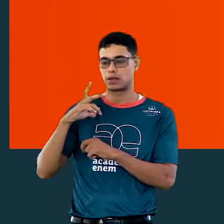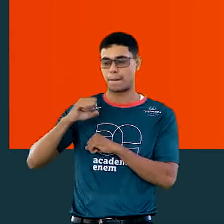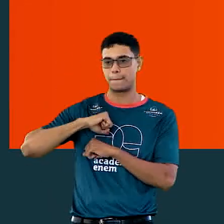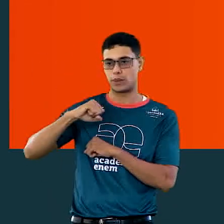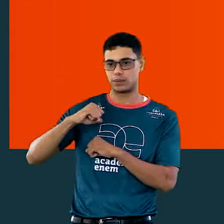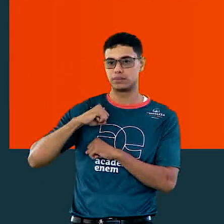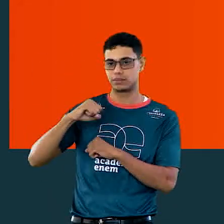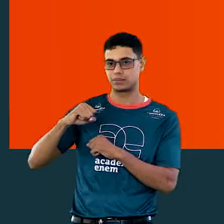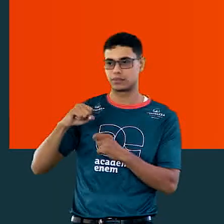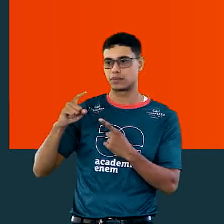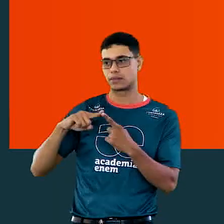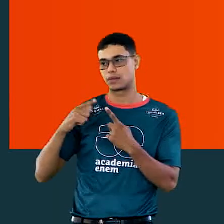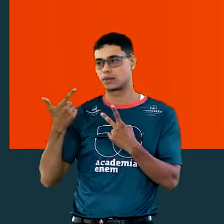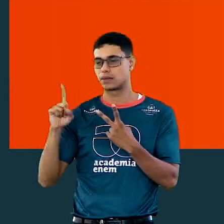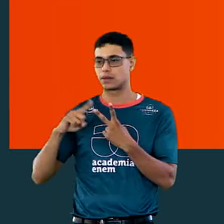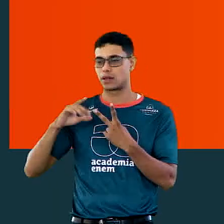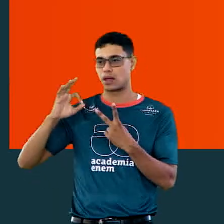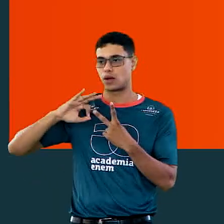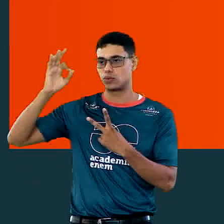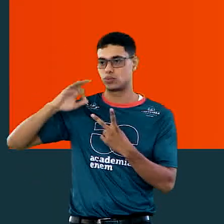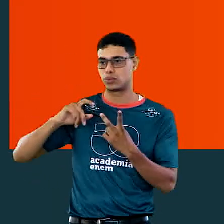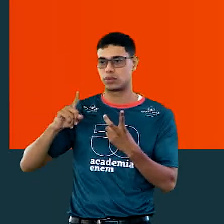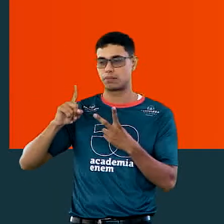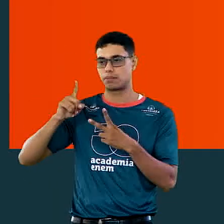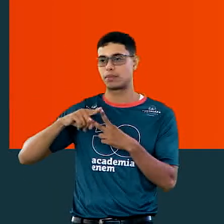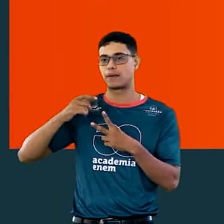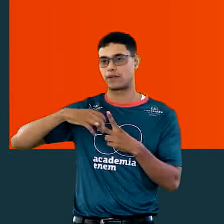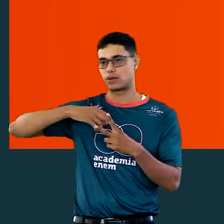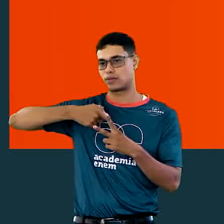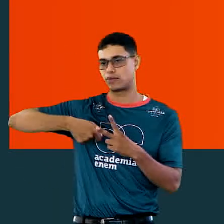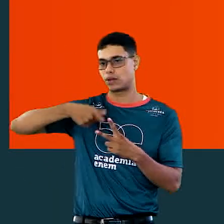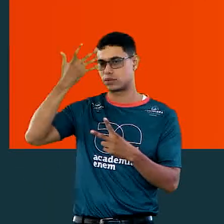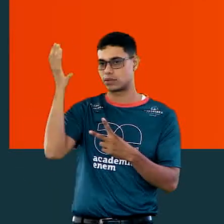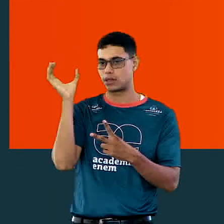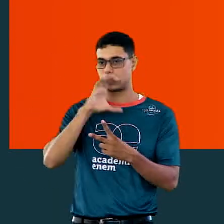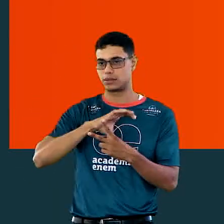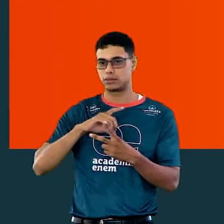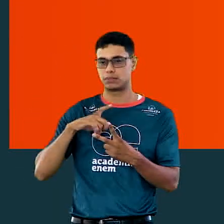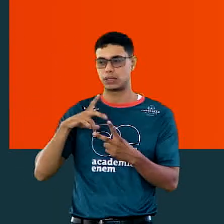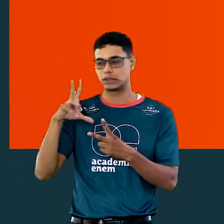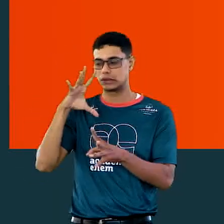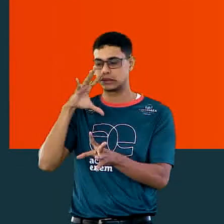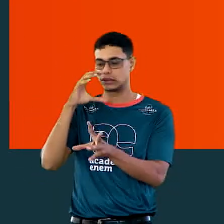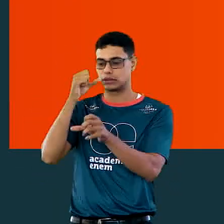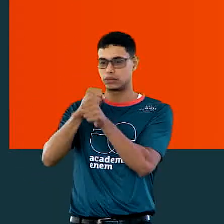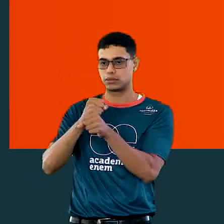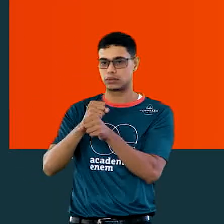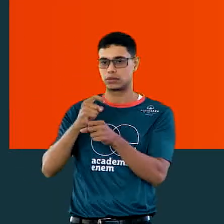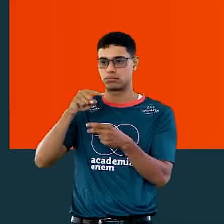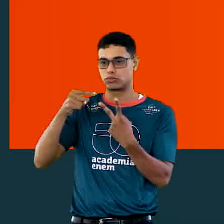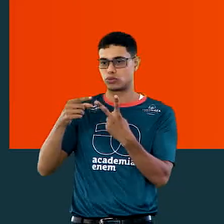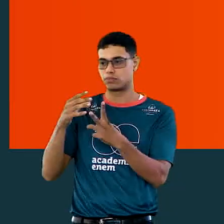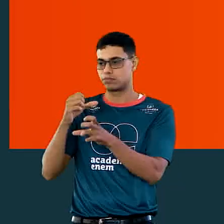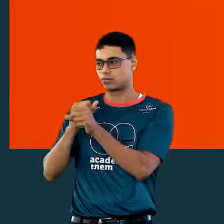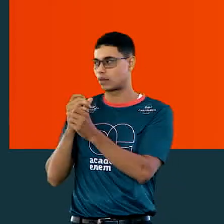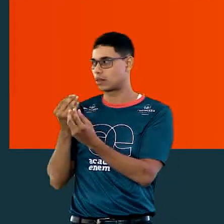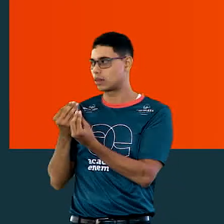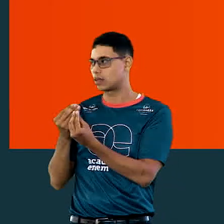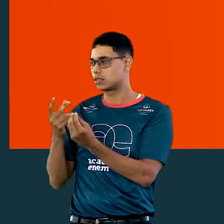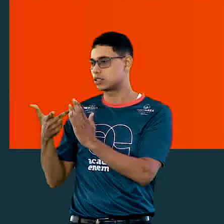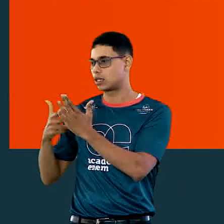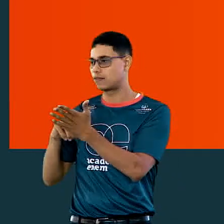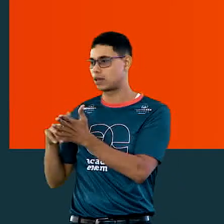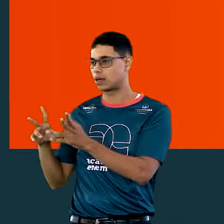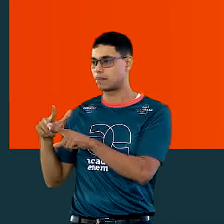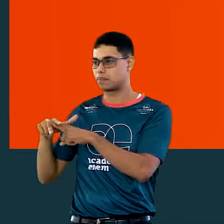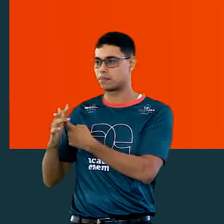certa altura, e cinética, porque tem velocidade. A soma dessa cinética mais a potencial dá a mecânica.